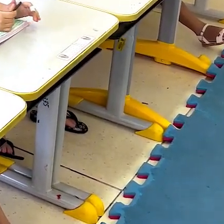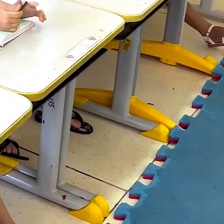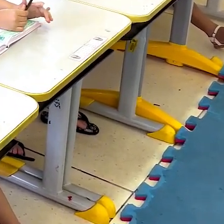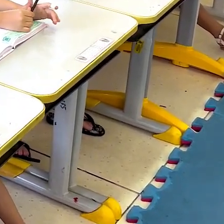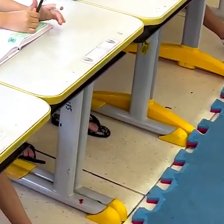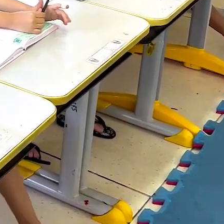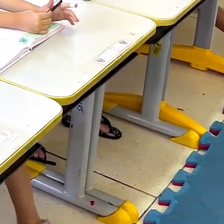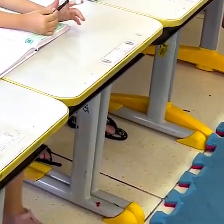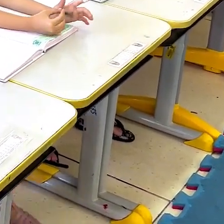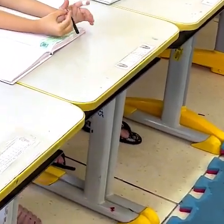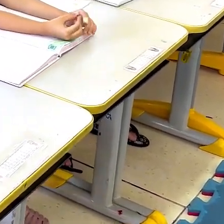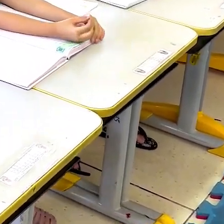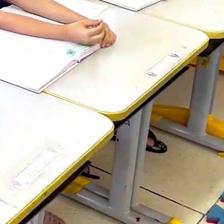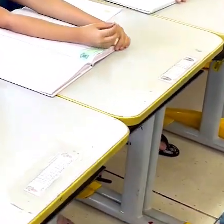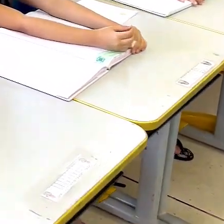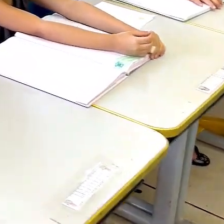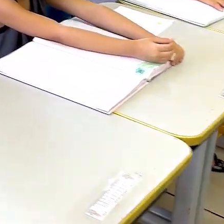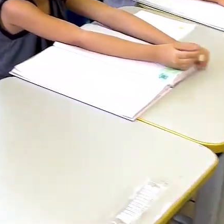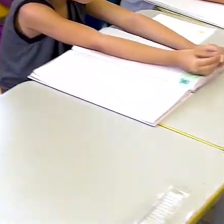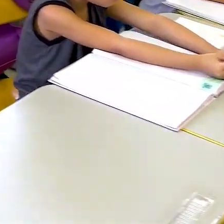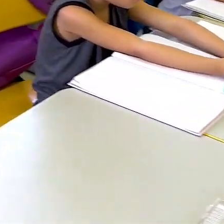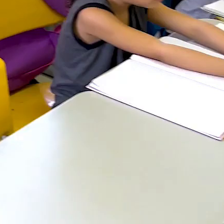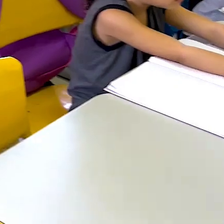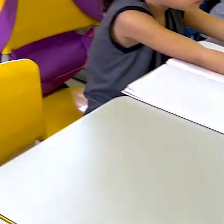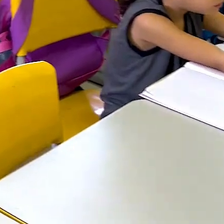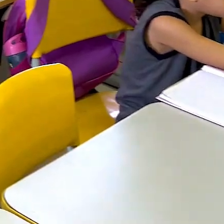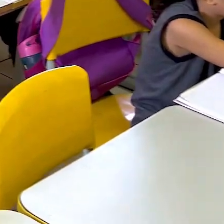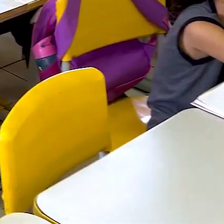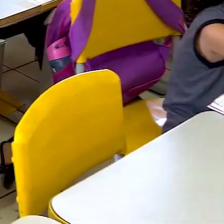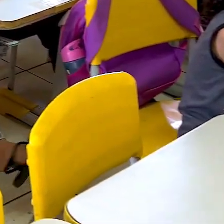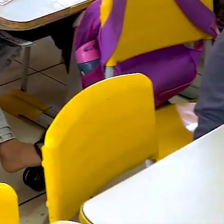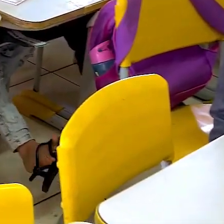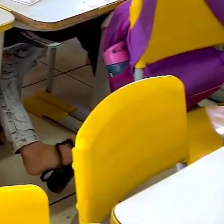Ô, João. Posso apagar?